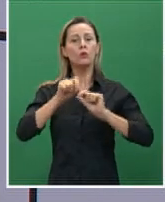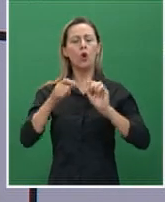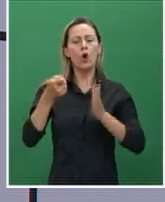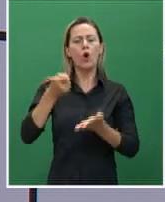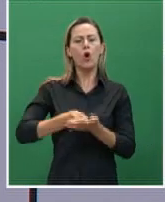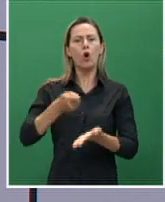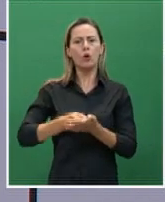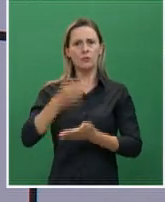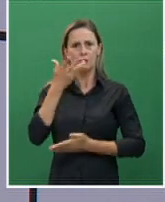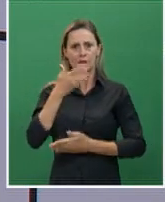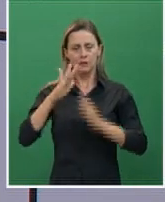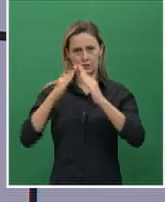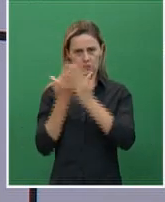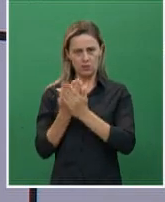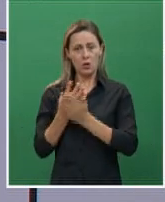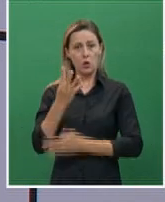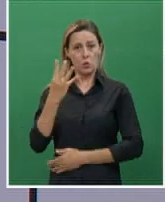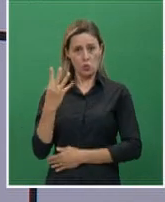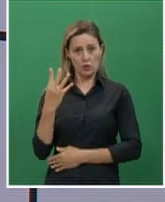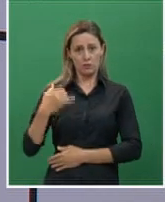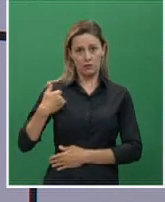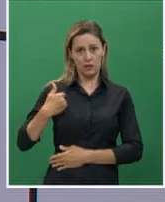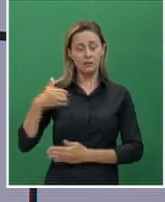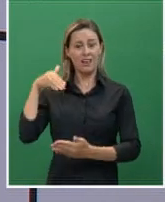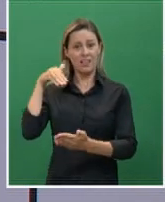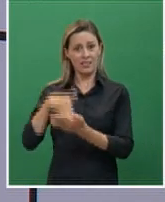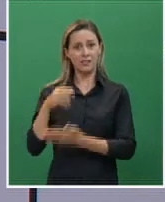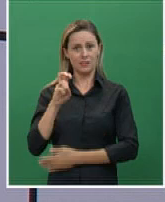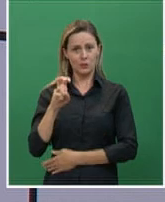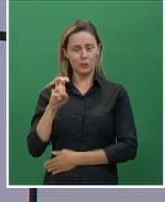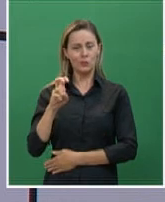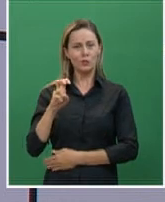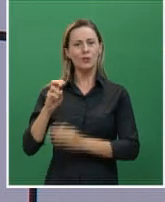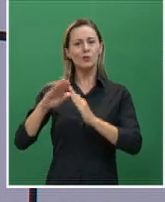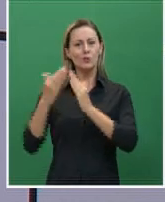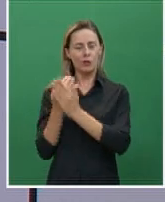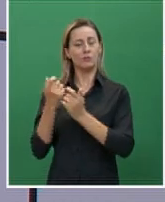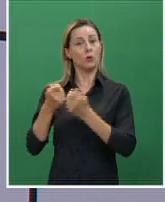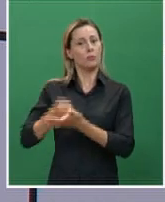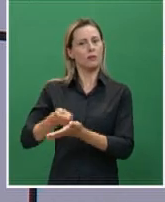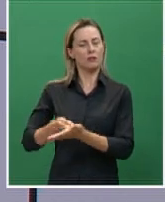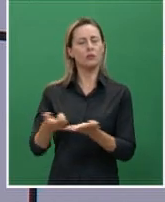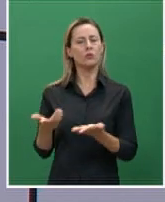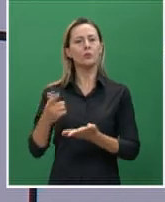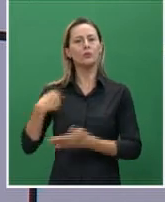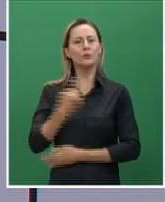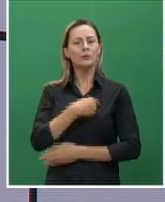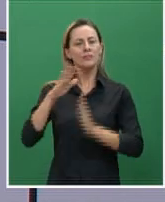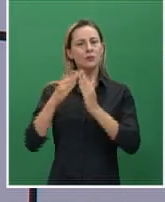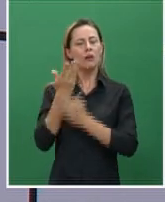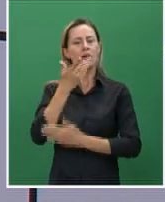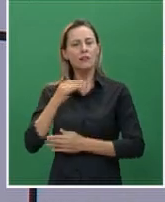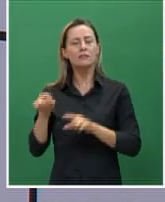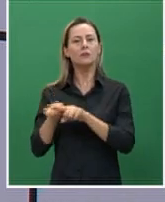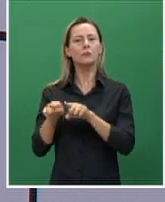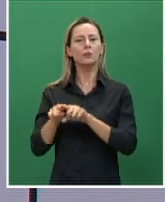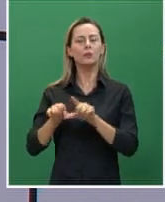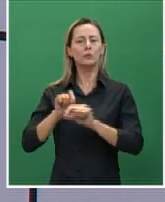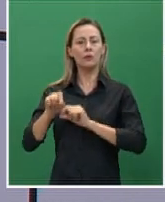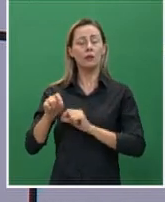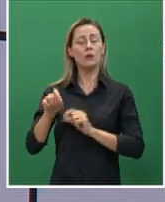a presença de crianças de 4 e 5 anos nas nossas escolas e nós nos nossos educação infantil e também como